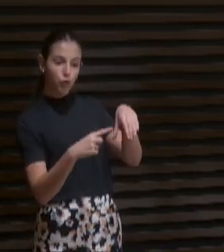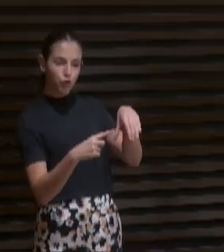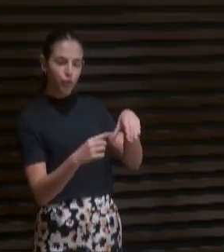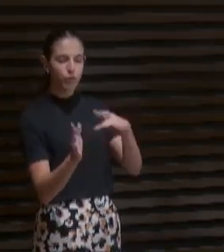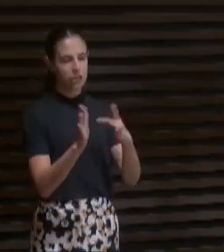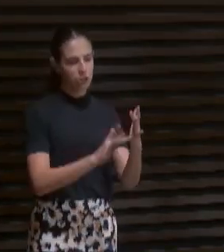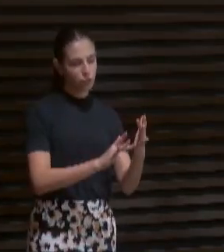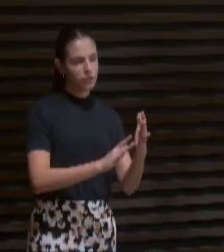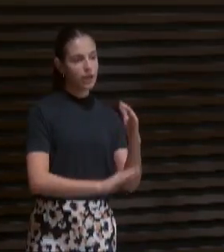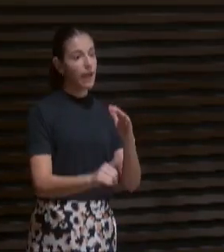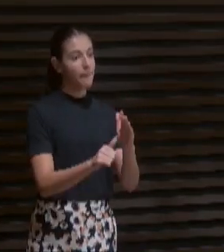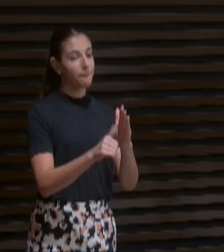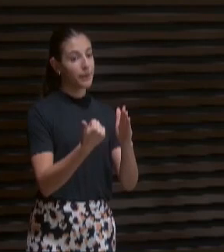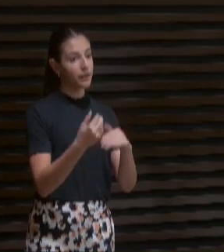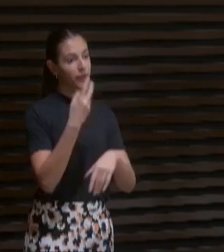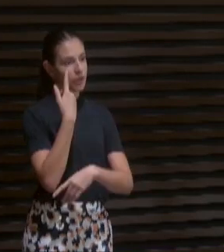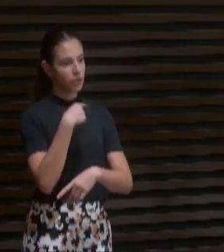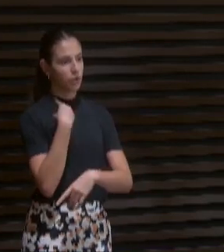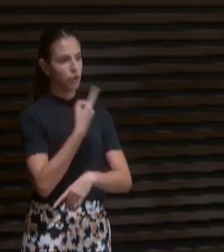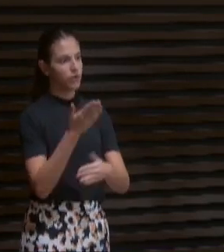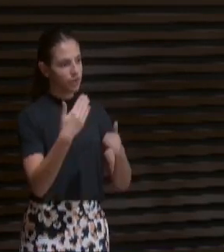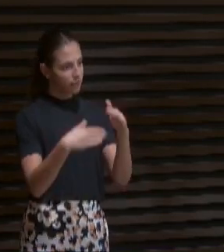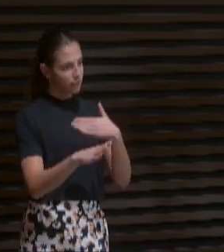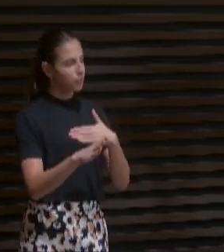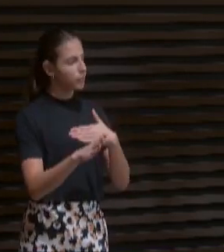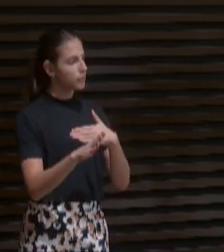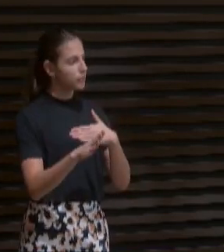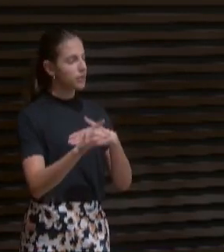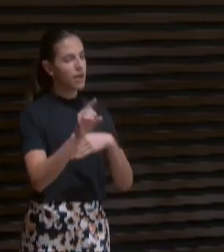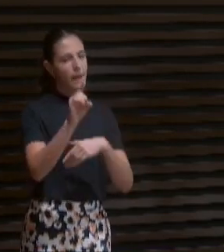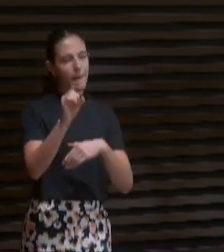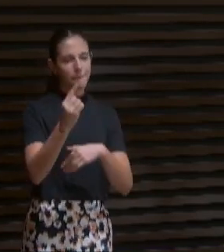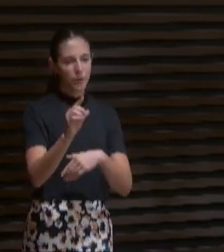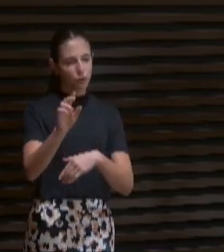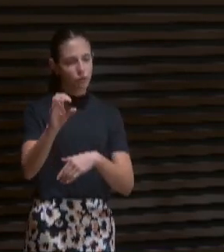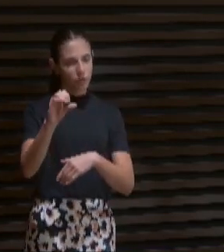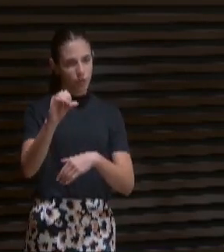E a primeira vez que nós fomos lá, em